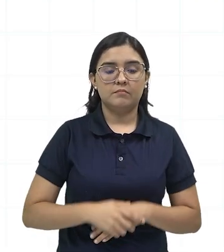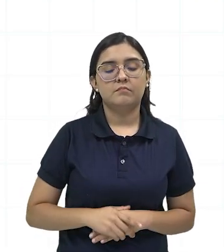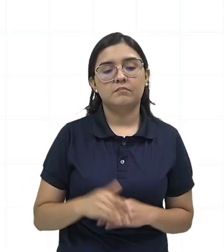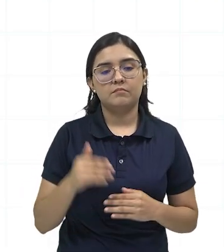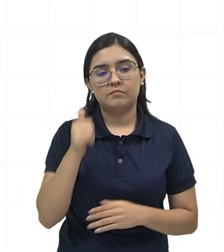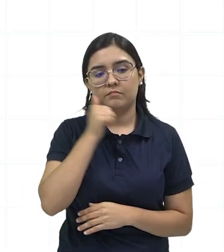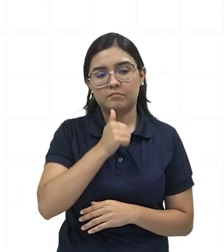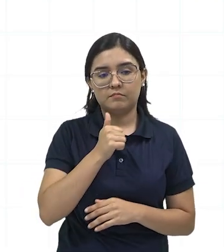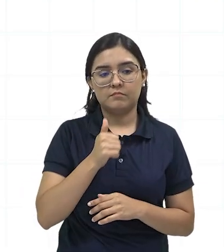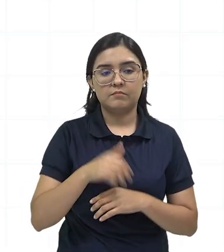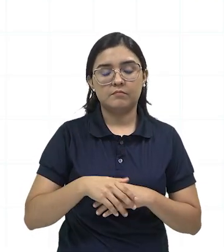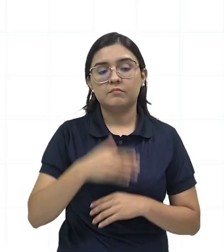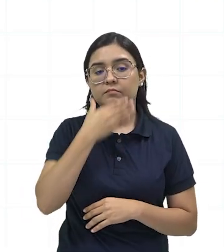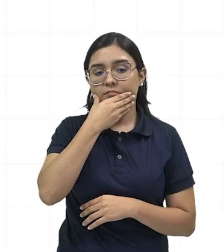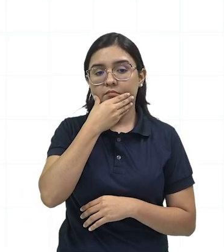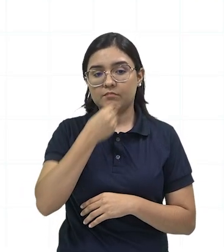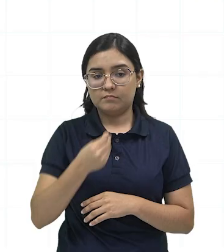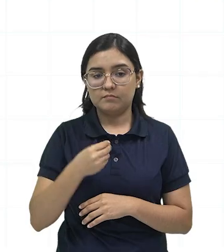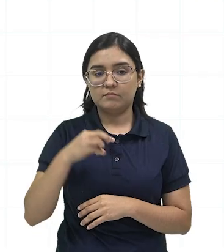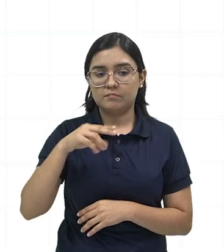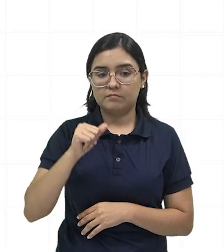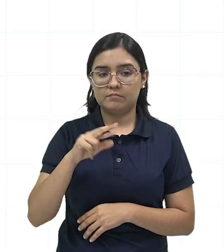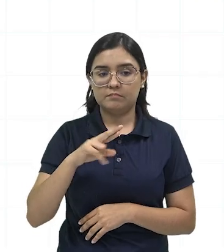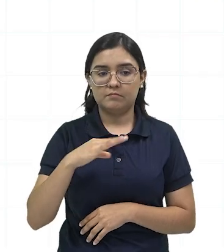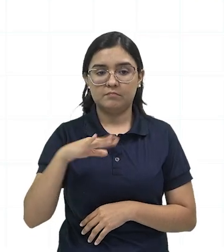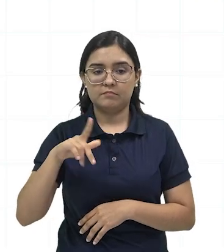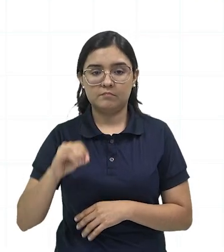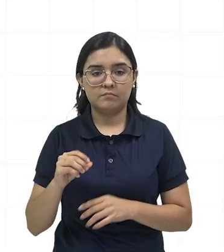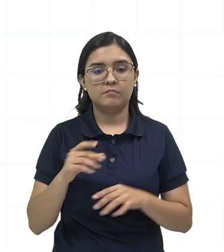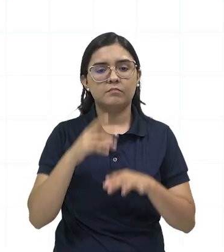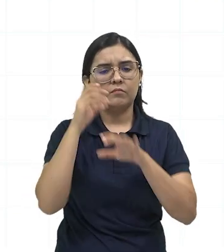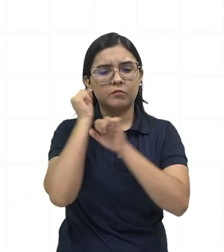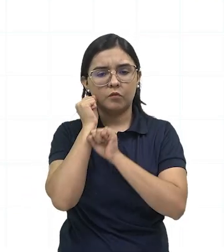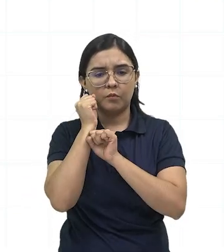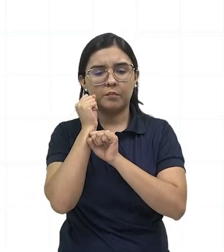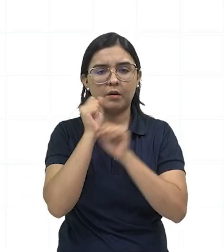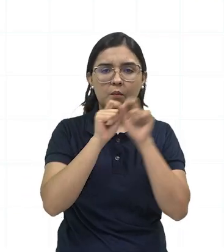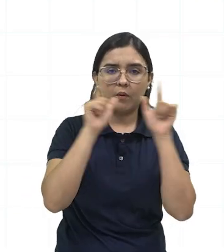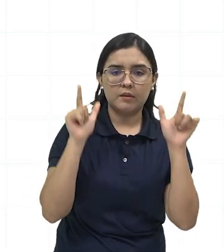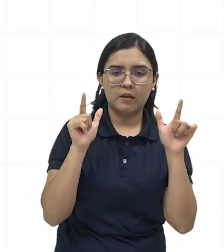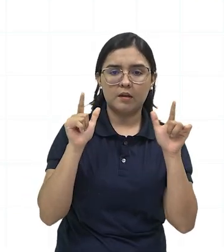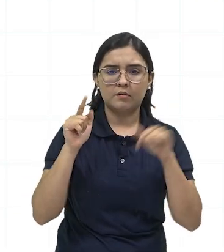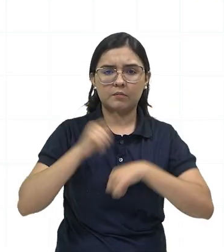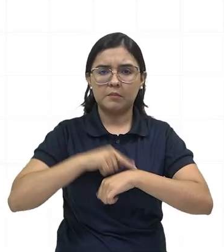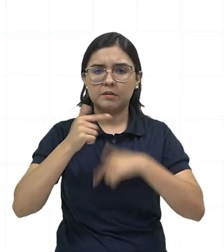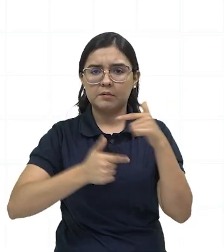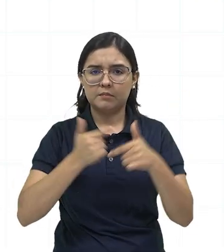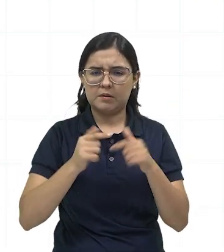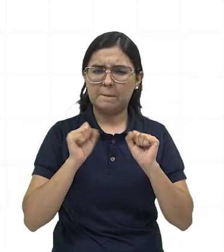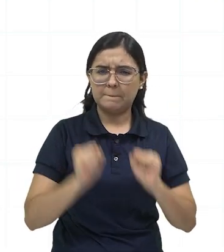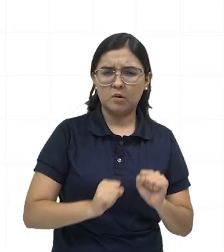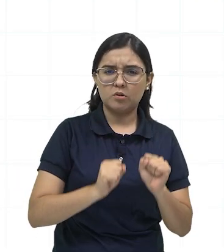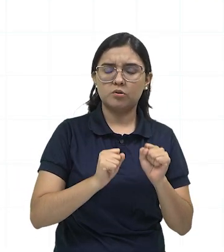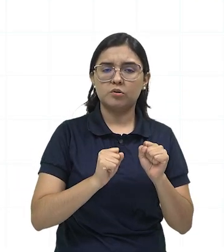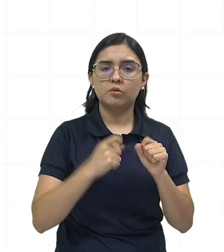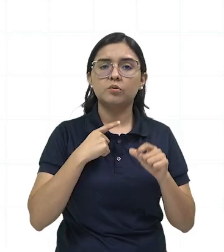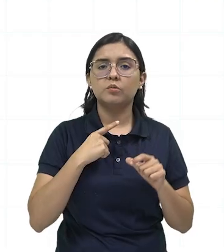no trabalho. Aí eu pergunto a vocês, o Marcelo, ele pode dormir acordado ao mesmo